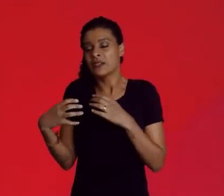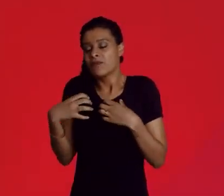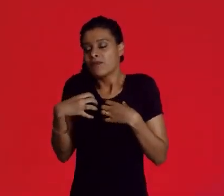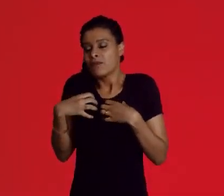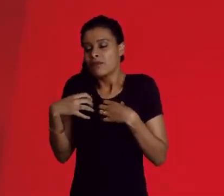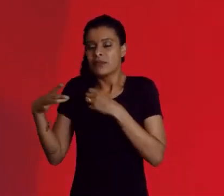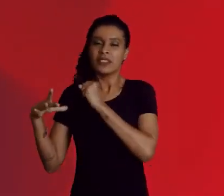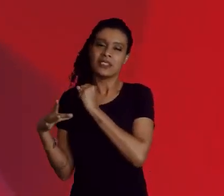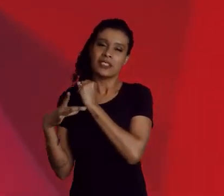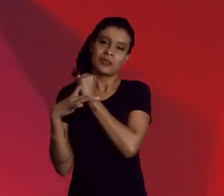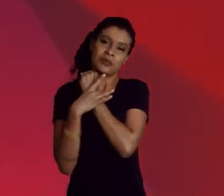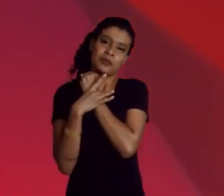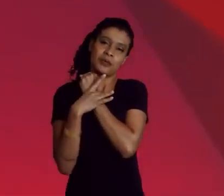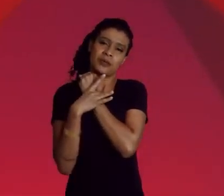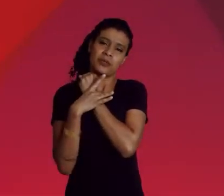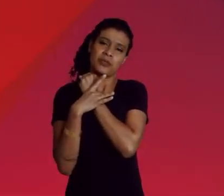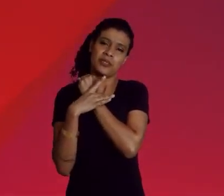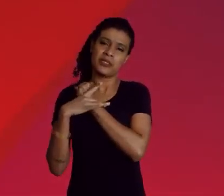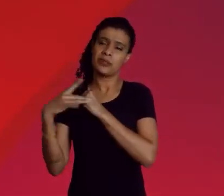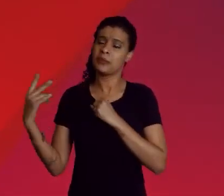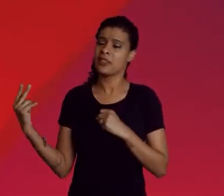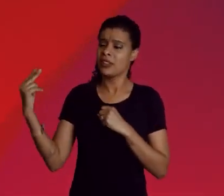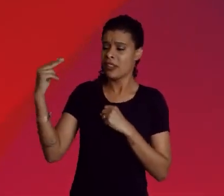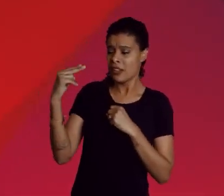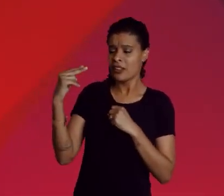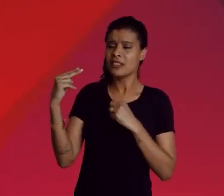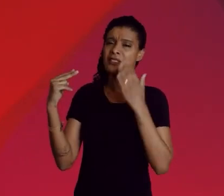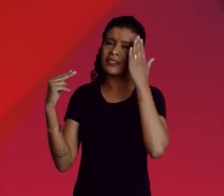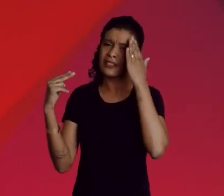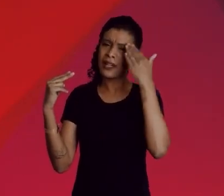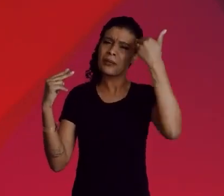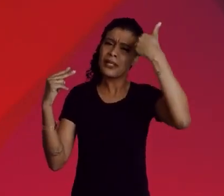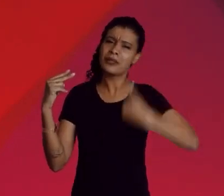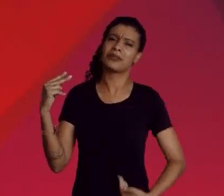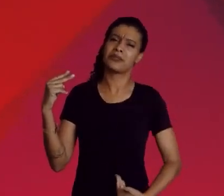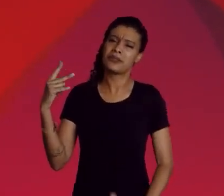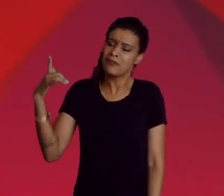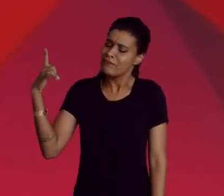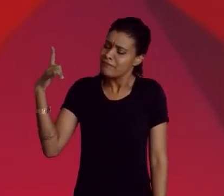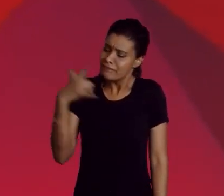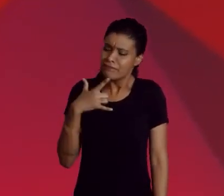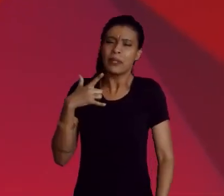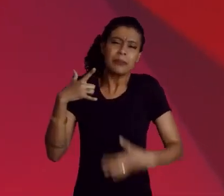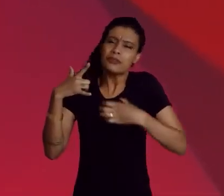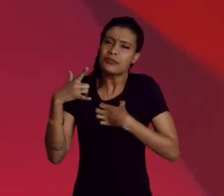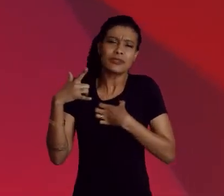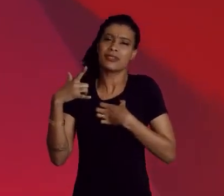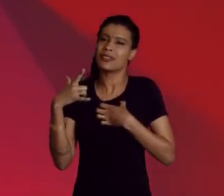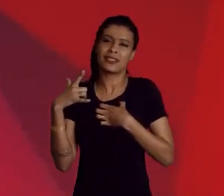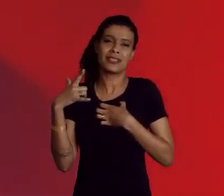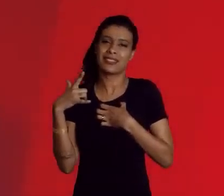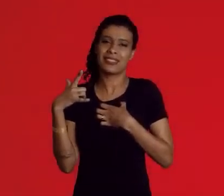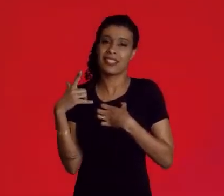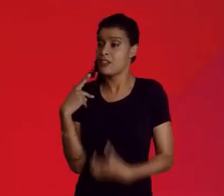sabe exatamente quem eu sou. E me ama exatamente como eu sou. Porque a gente